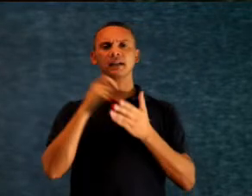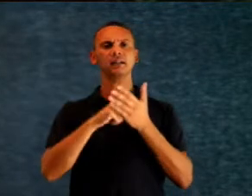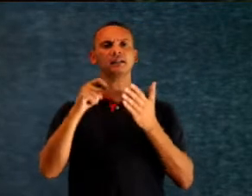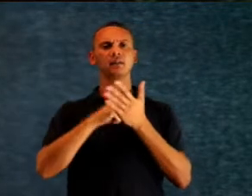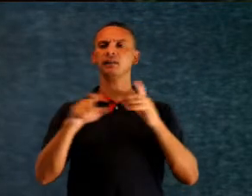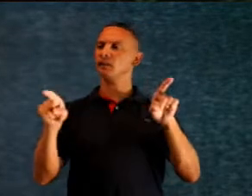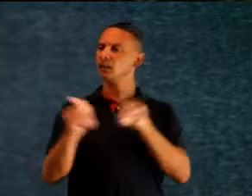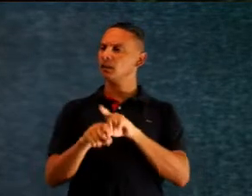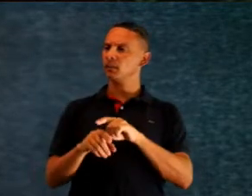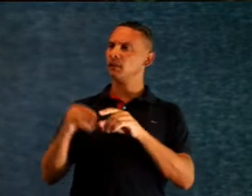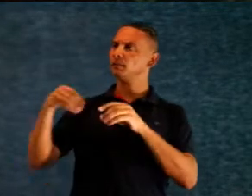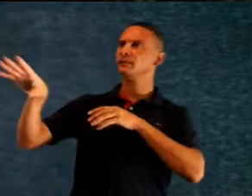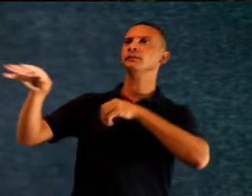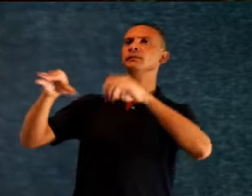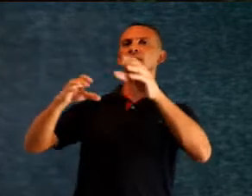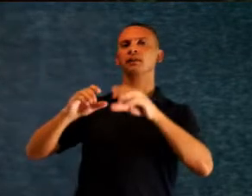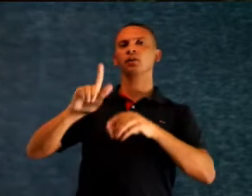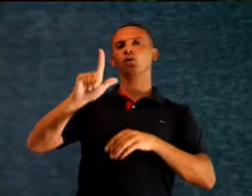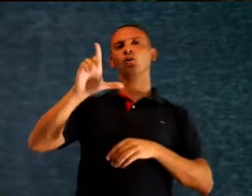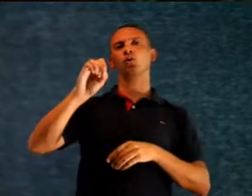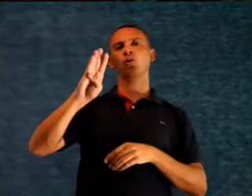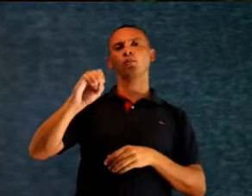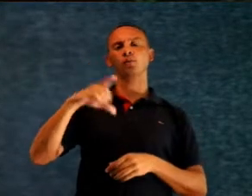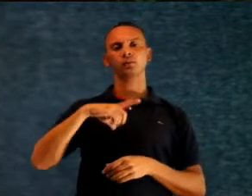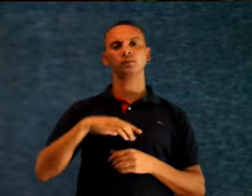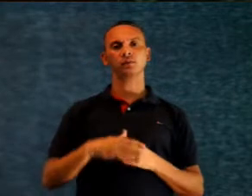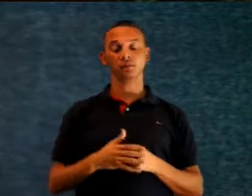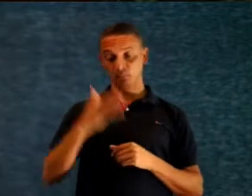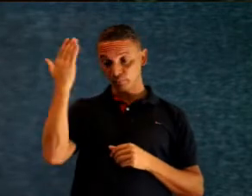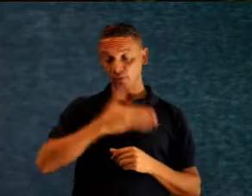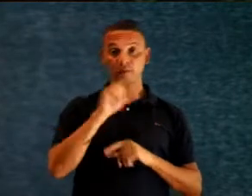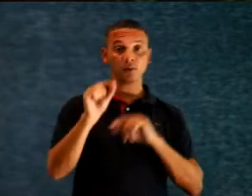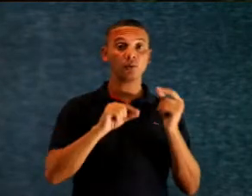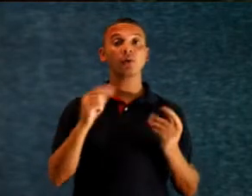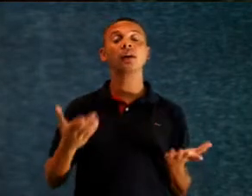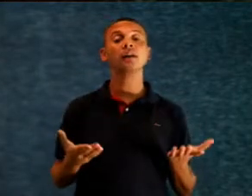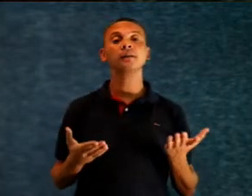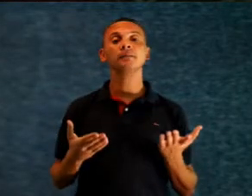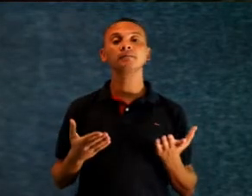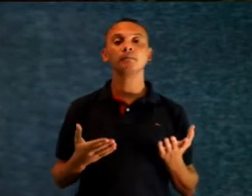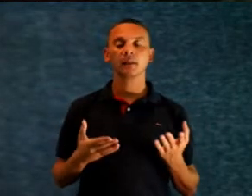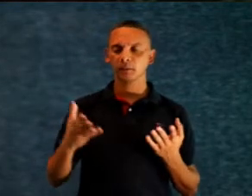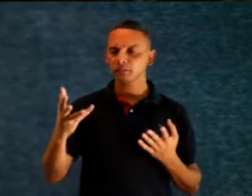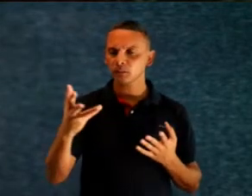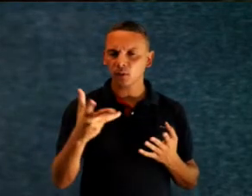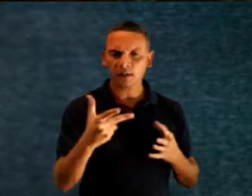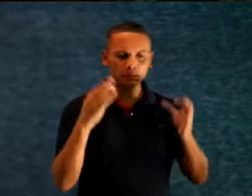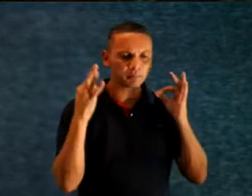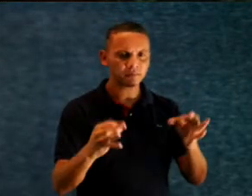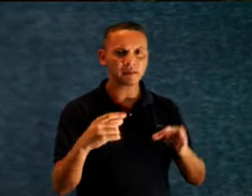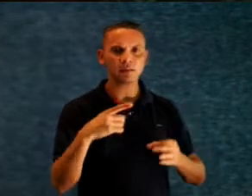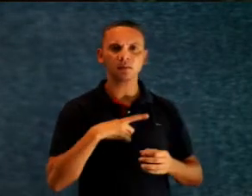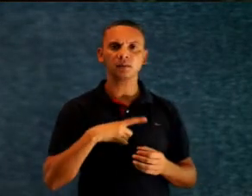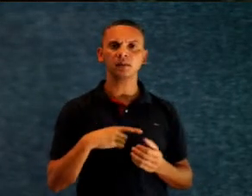minhas crônicas e mandava para o jornal O Globo. Então, isso prova, eu acho, a qualidade literária que